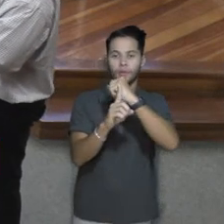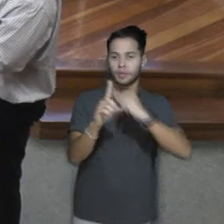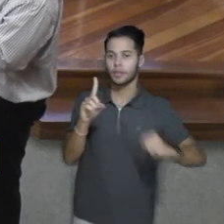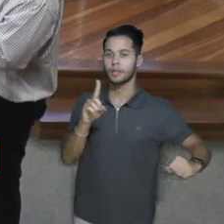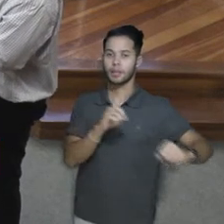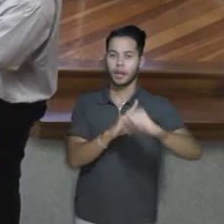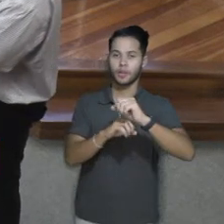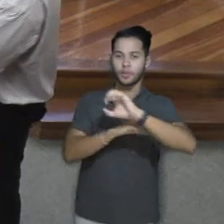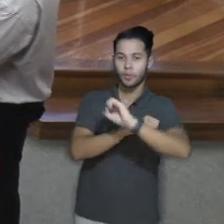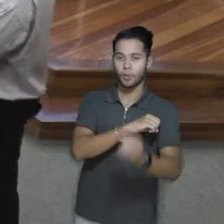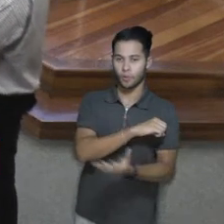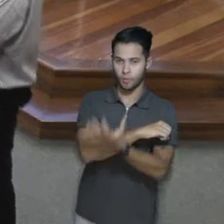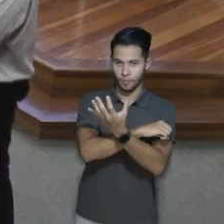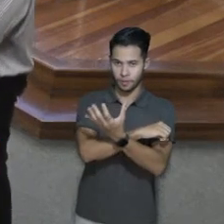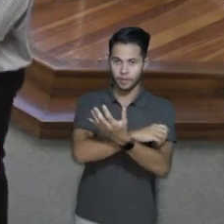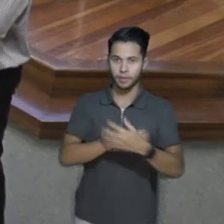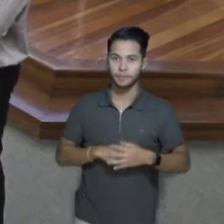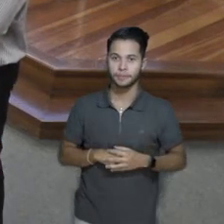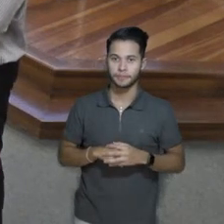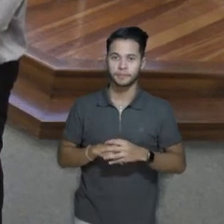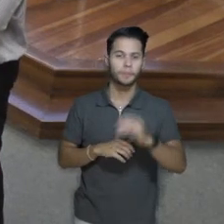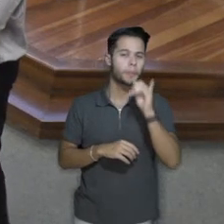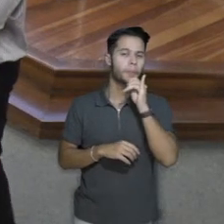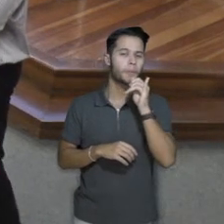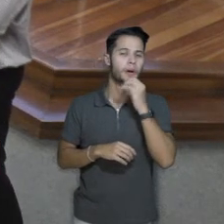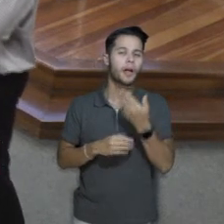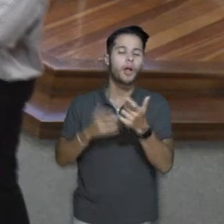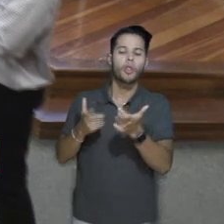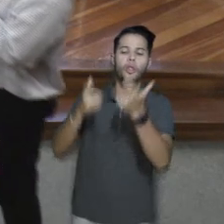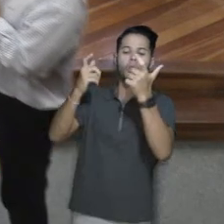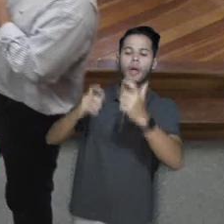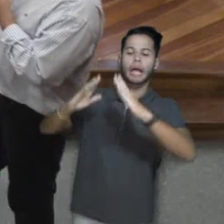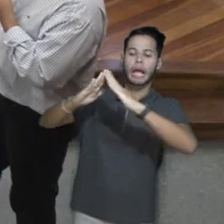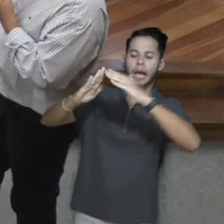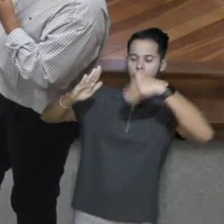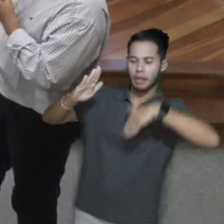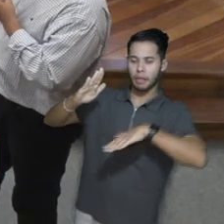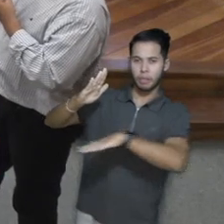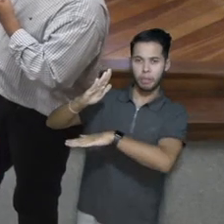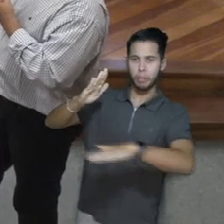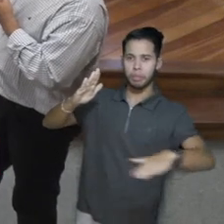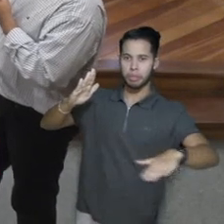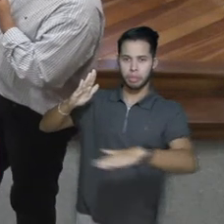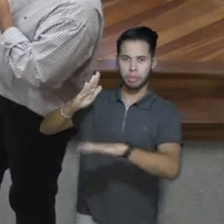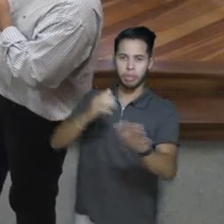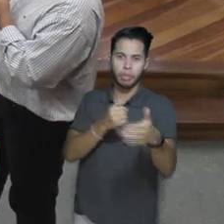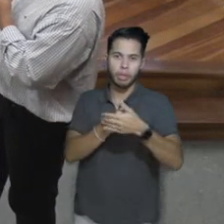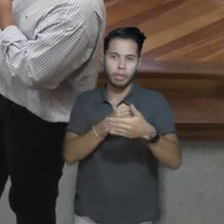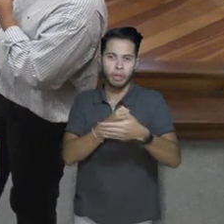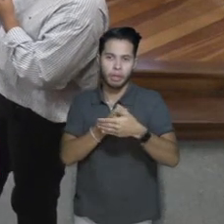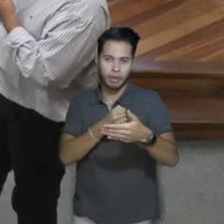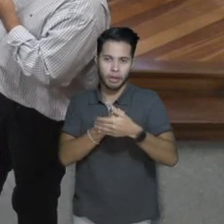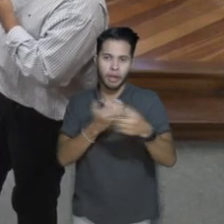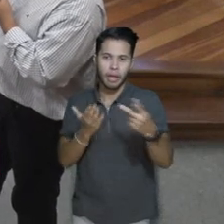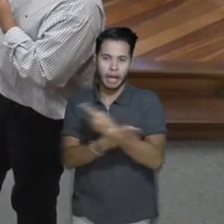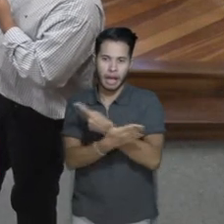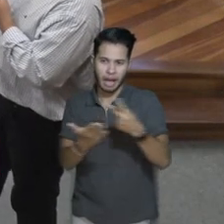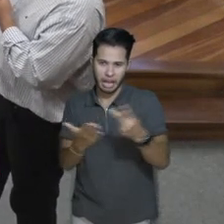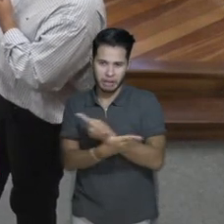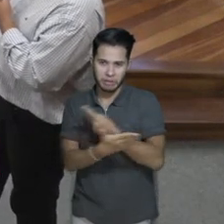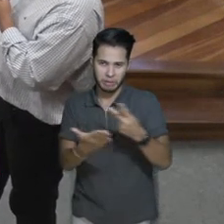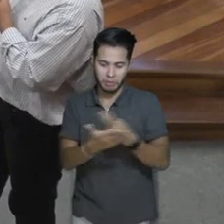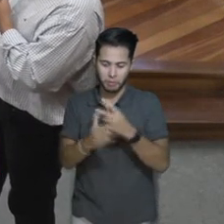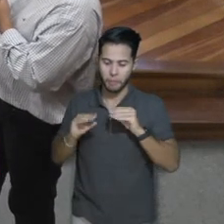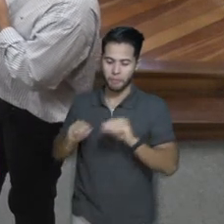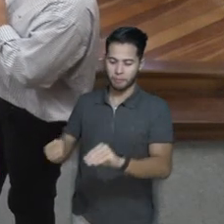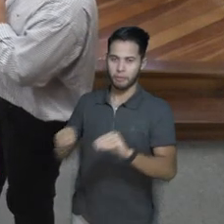figurativamente falando né no bueiro no no porão de tudo que tem de errado conseguiu reverter num pacto social aonde as regras